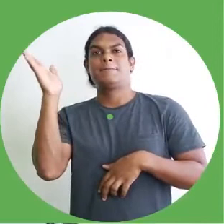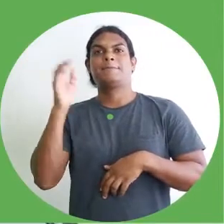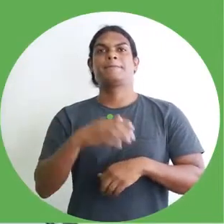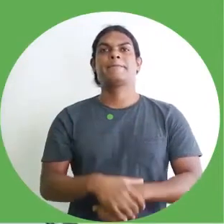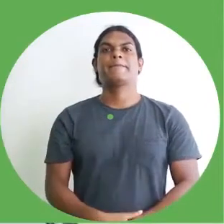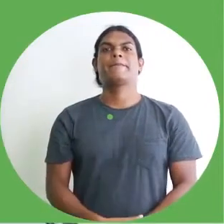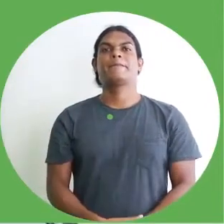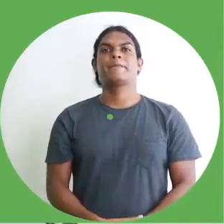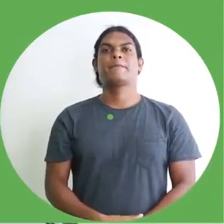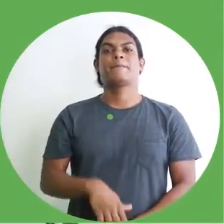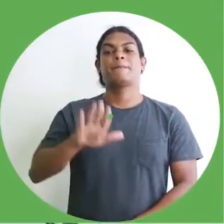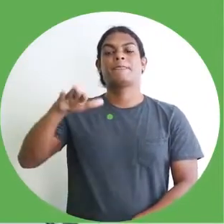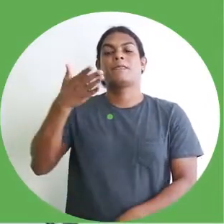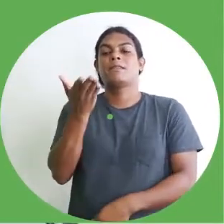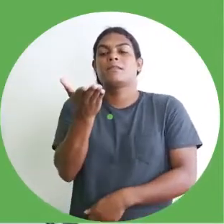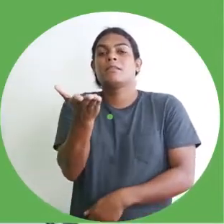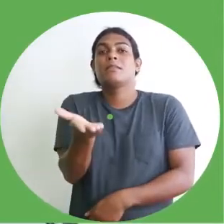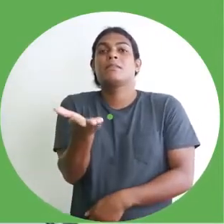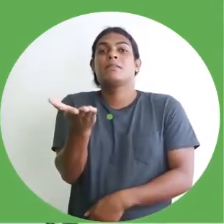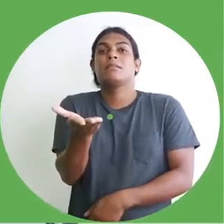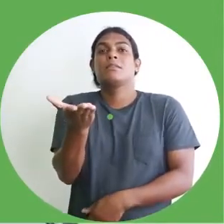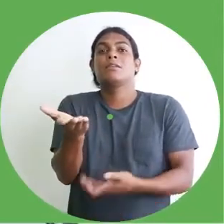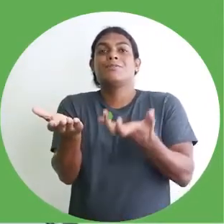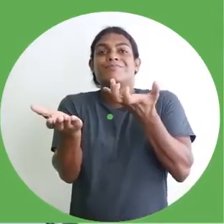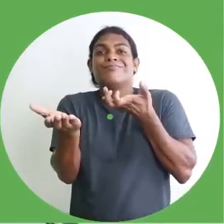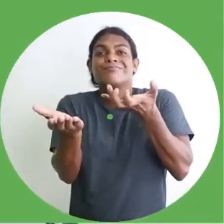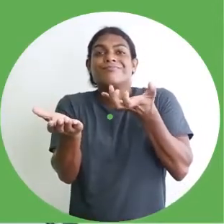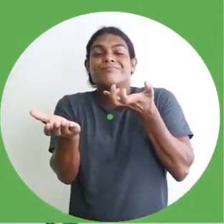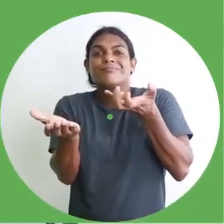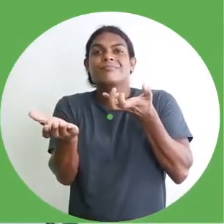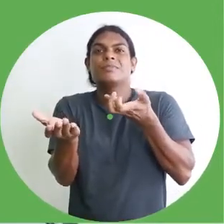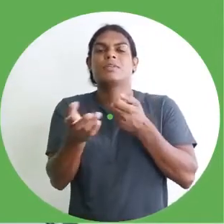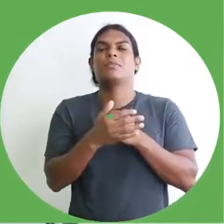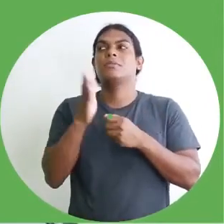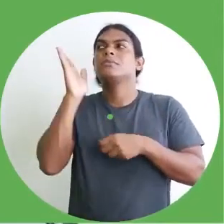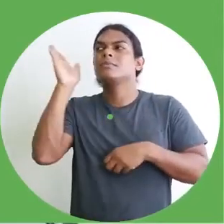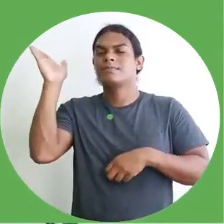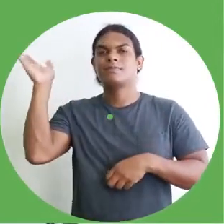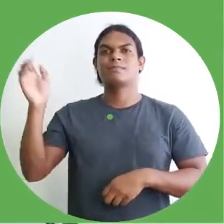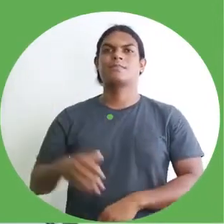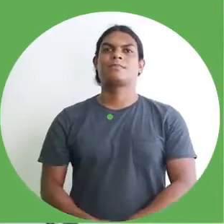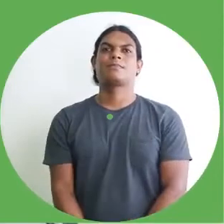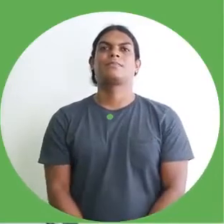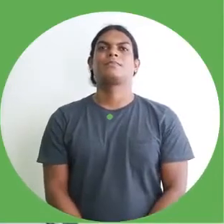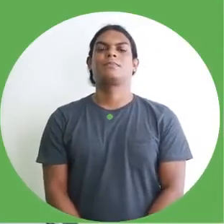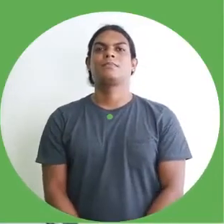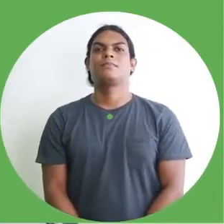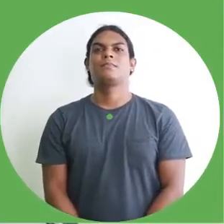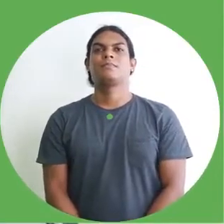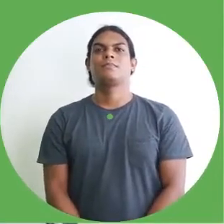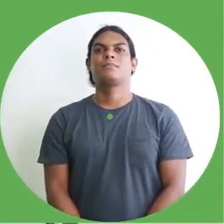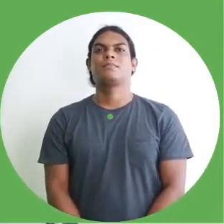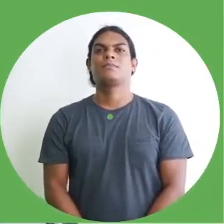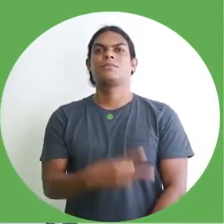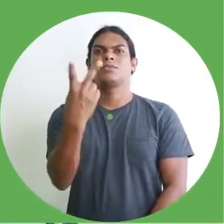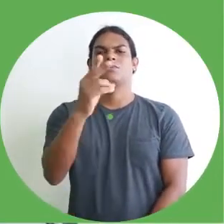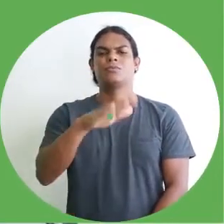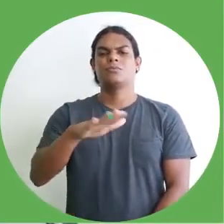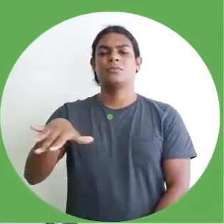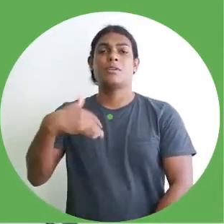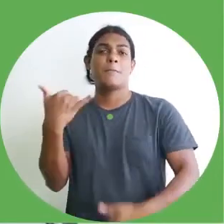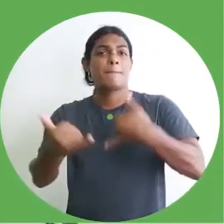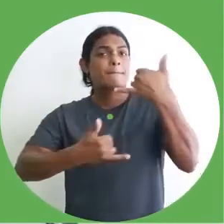frente e em cima, eu quero. Tem um casal de crianças brincando e querem brincar. Então, essa é